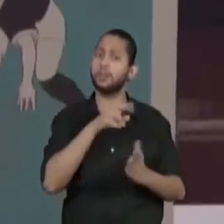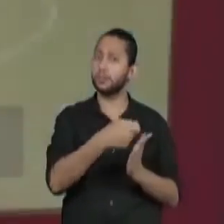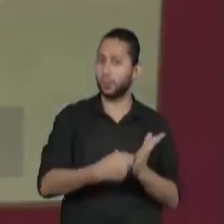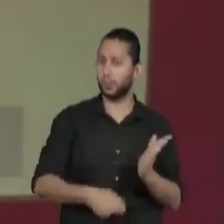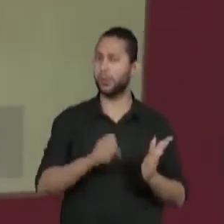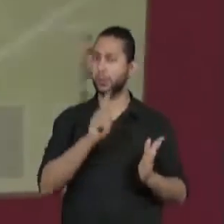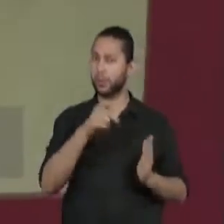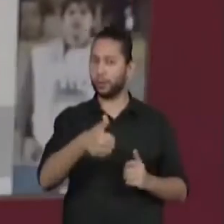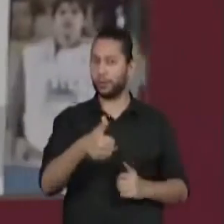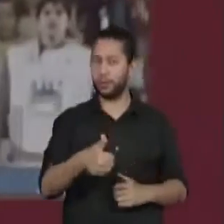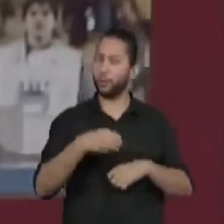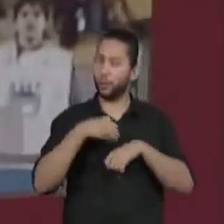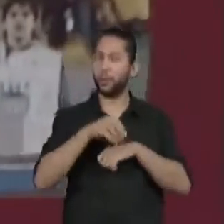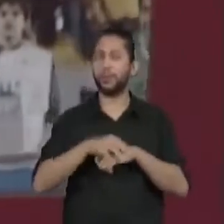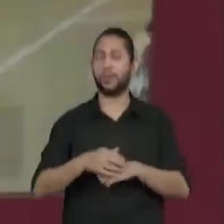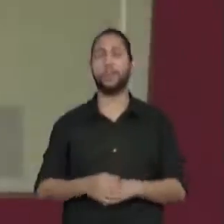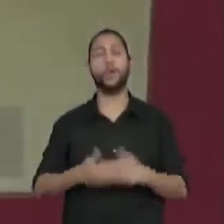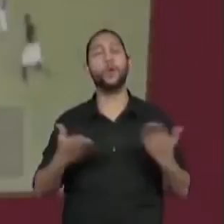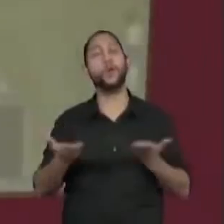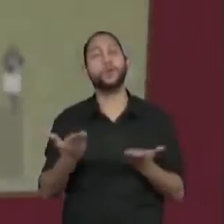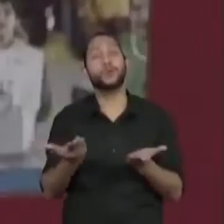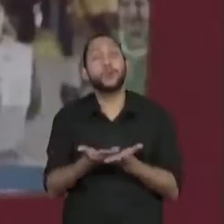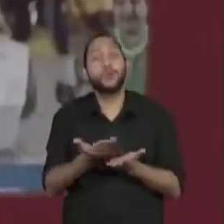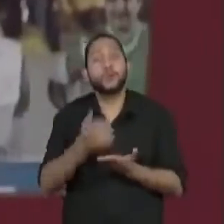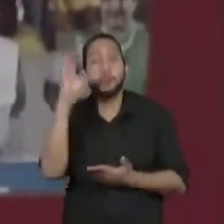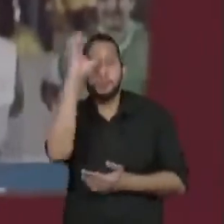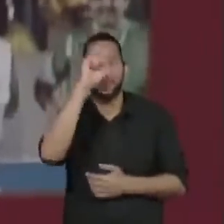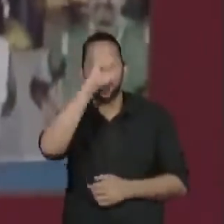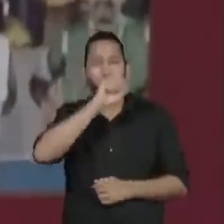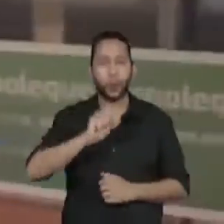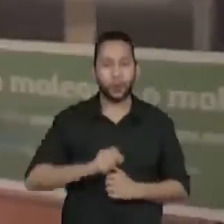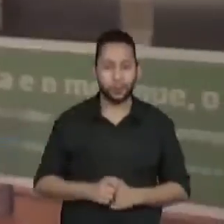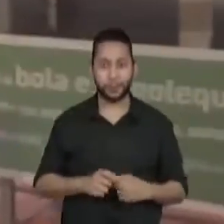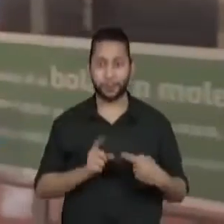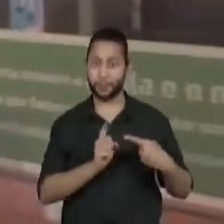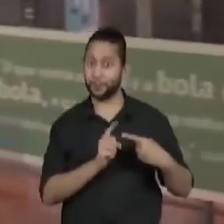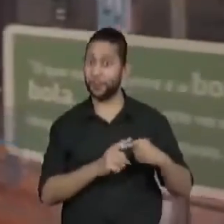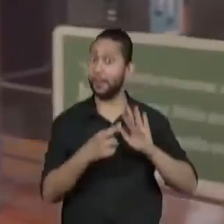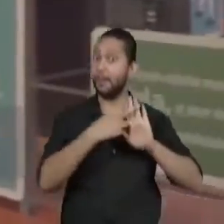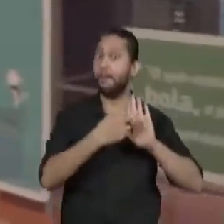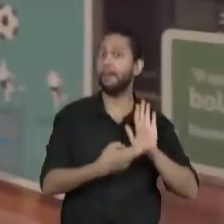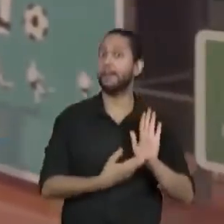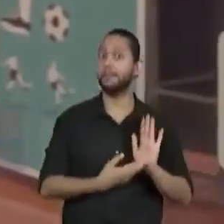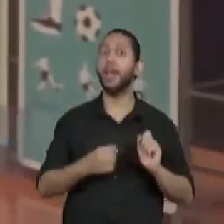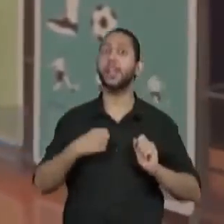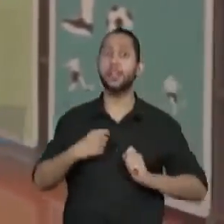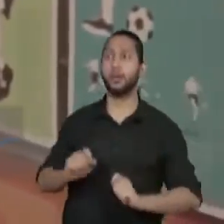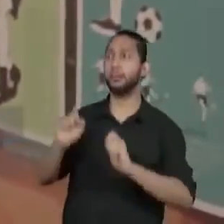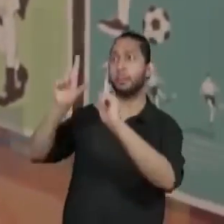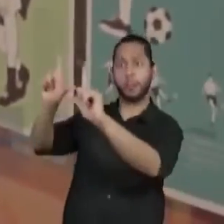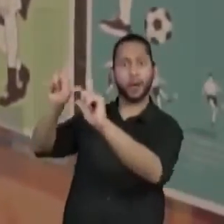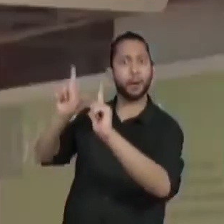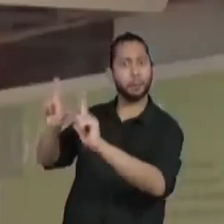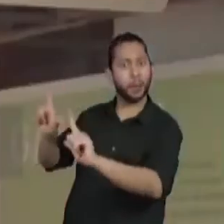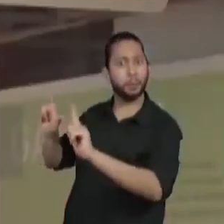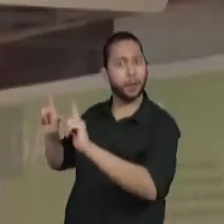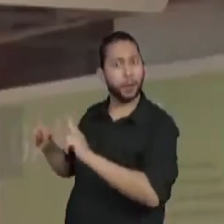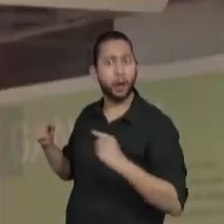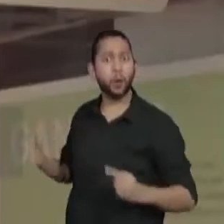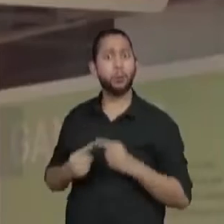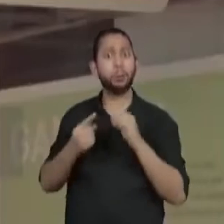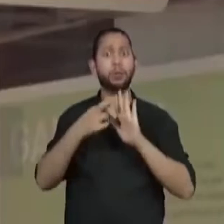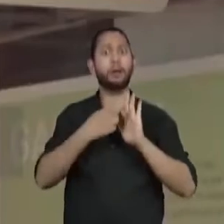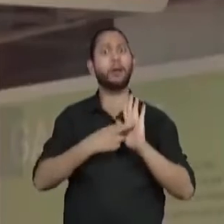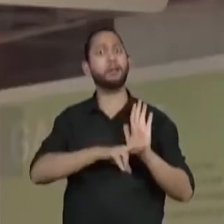curiosa. Vamos falar mais um pouquinho do que a gente vai ver aqui? Vamos. Tem regras? Temos. Então tem painéis brilhantes aí sobre as